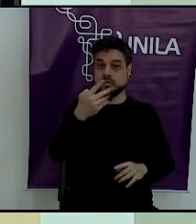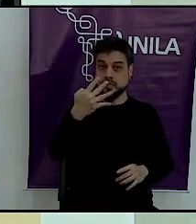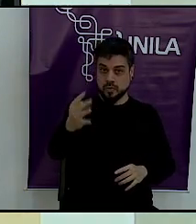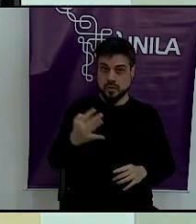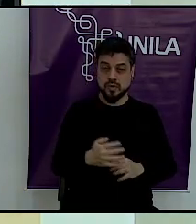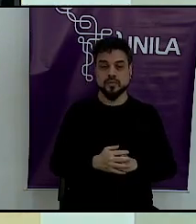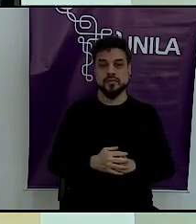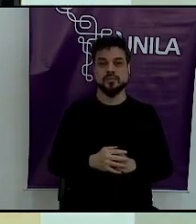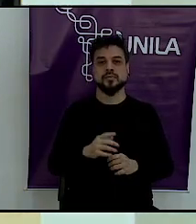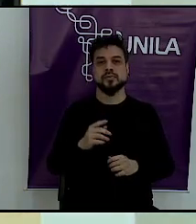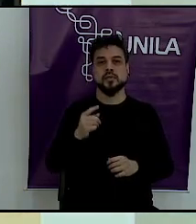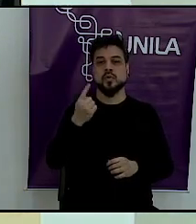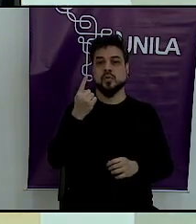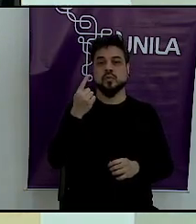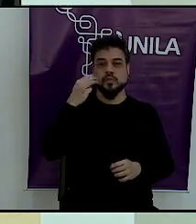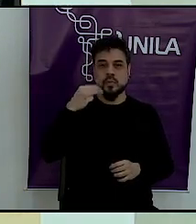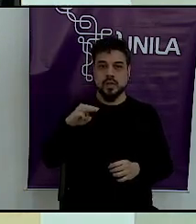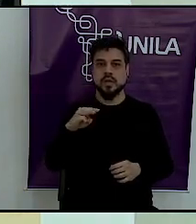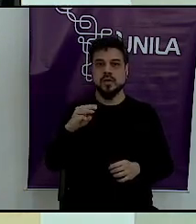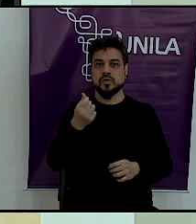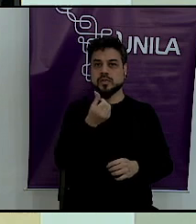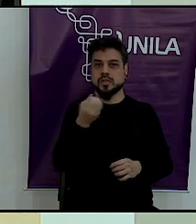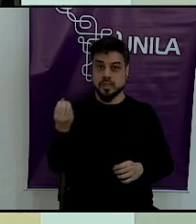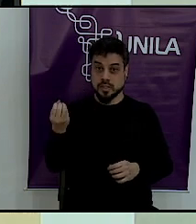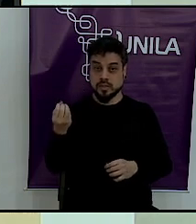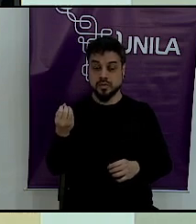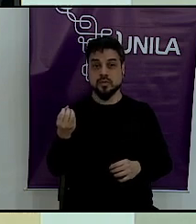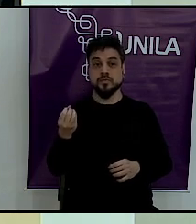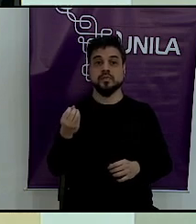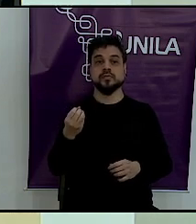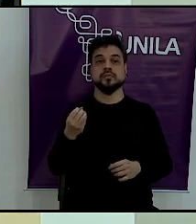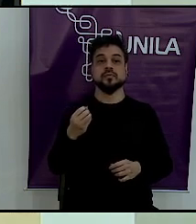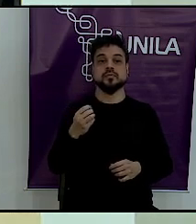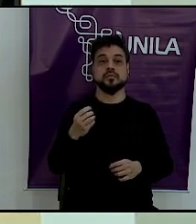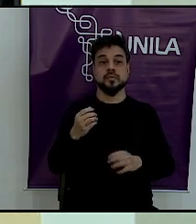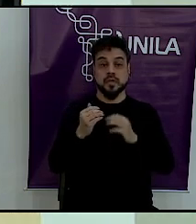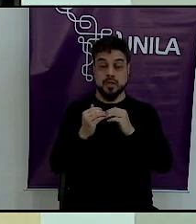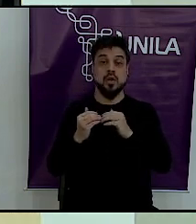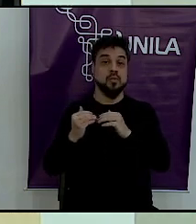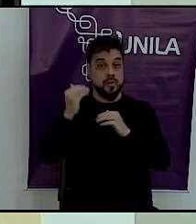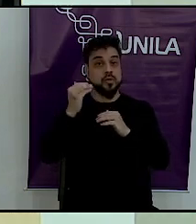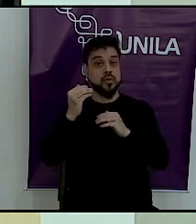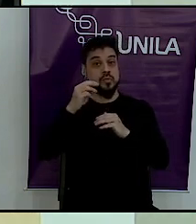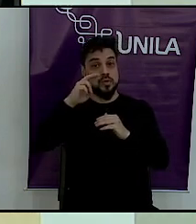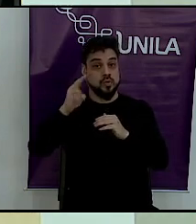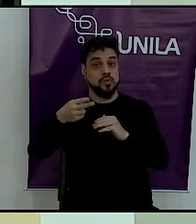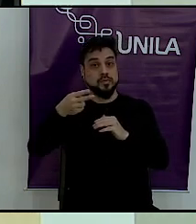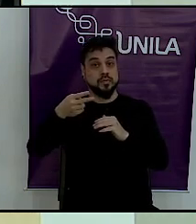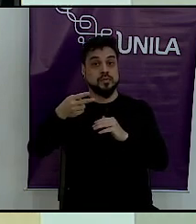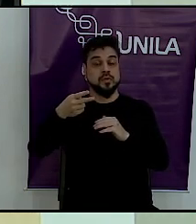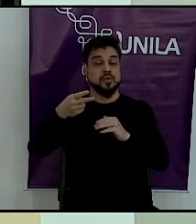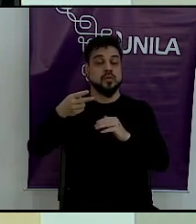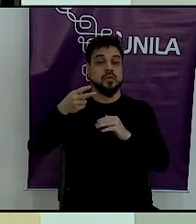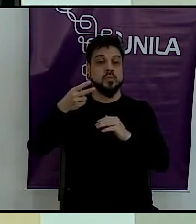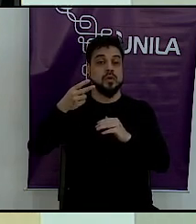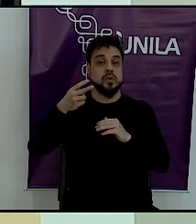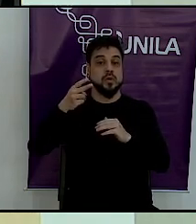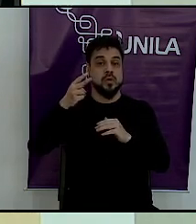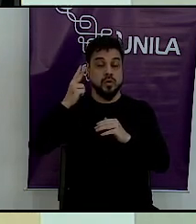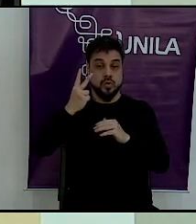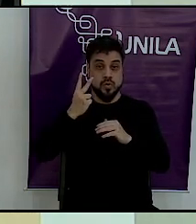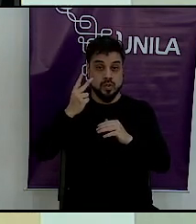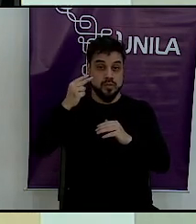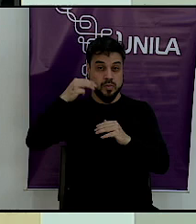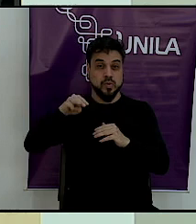de 1.600.000 já pulou para 2.900.000. Ou seja, ao longo do ano nós fomos ampliando o número